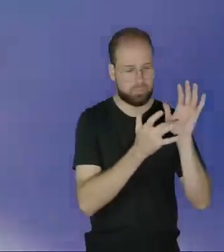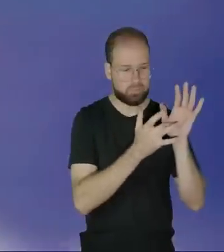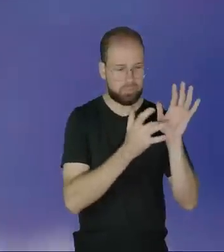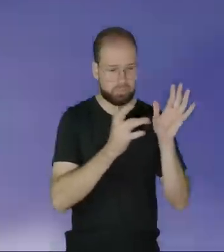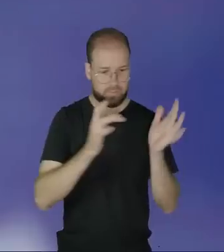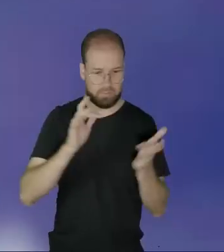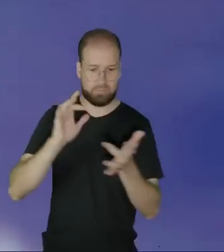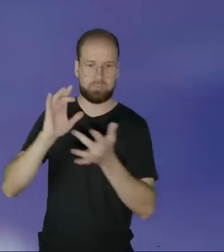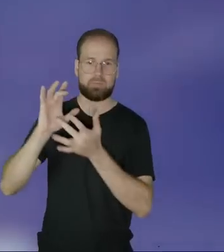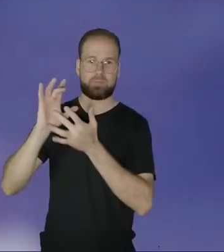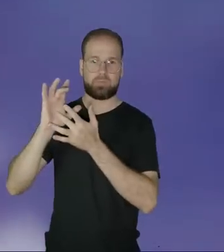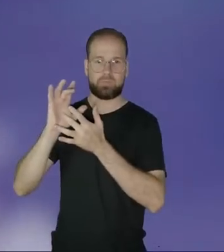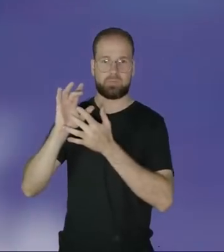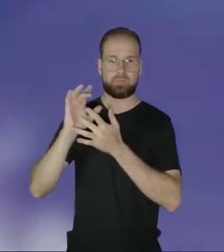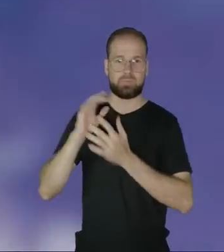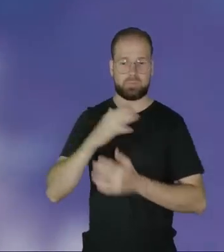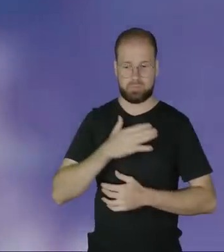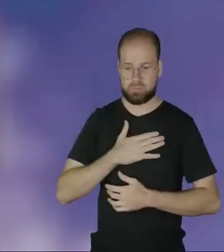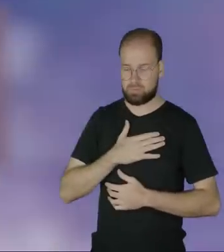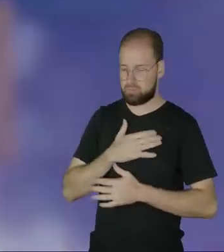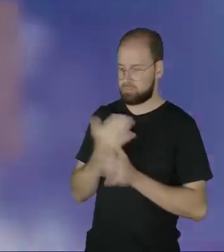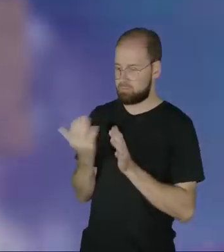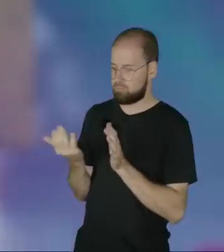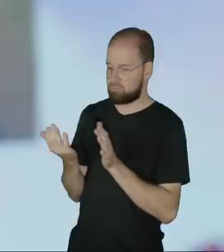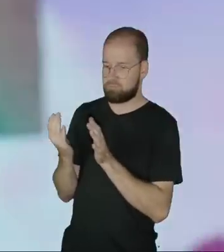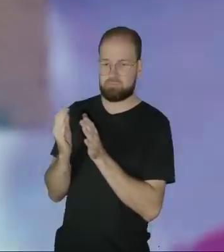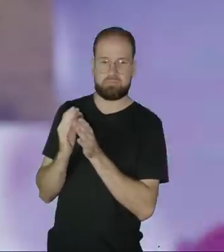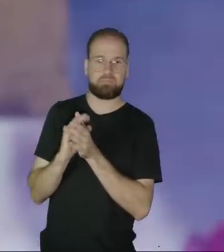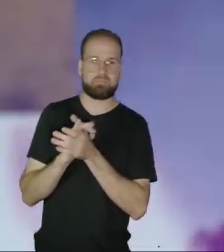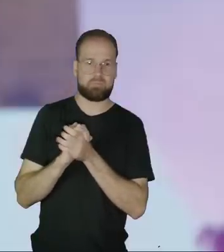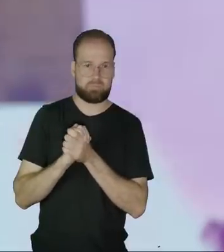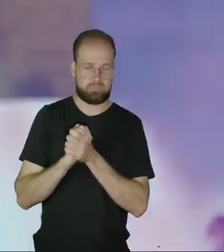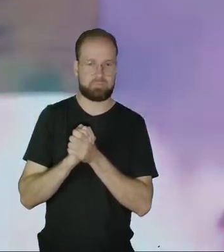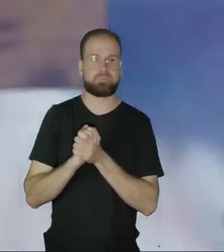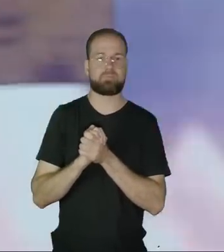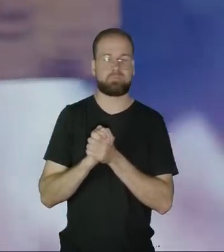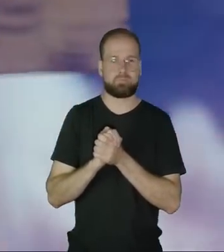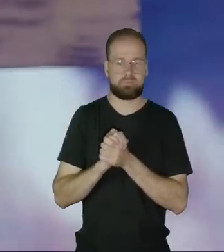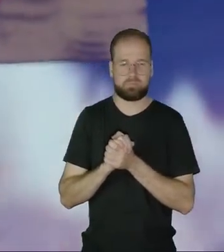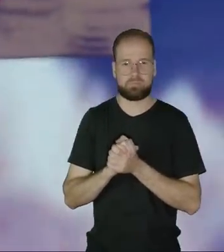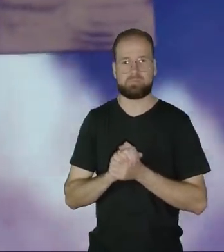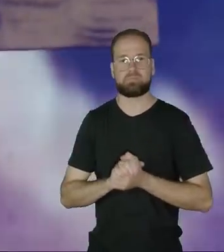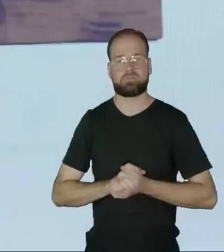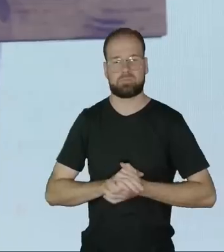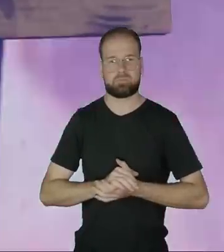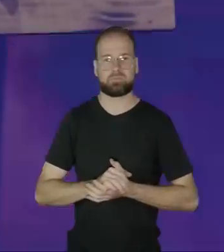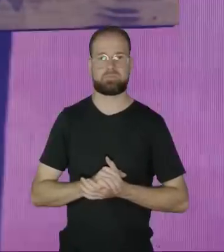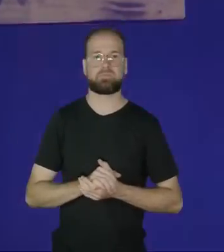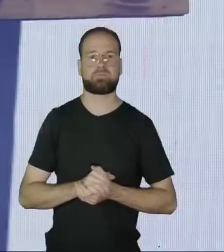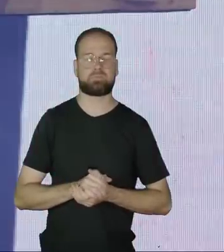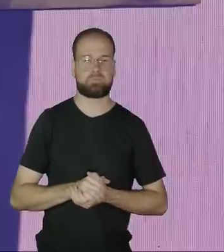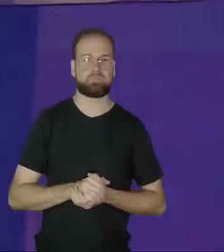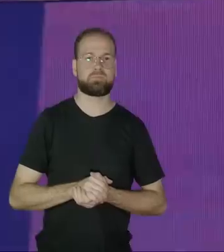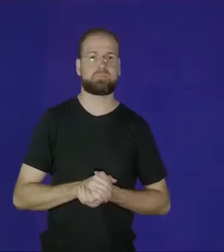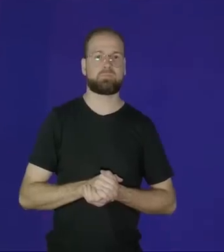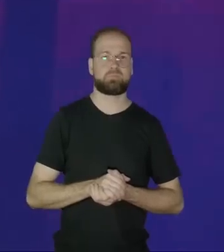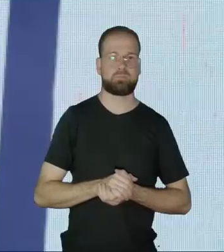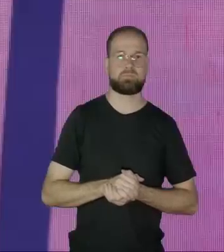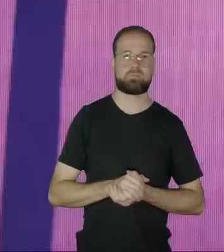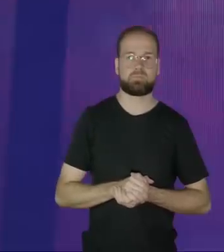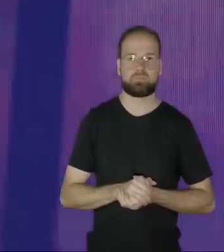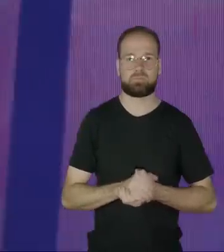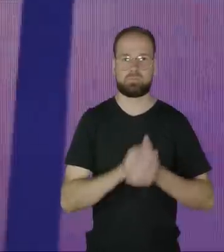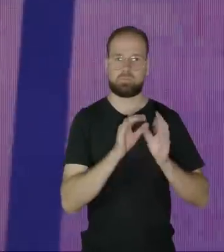Jesus, meu esposo. Estenda as suas mãos para a cruz. Me